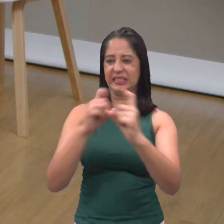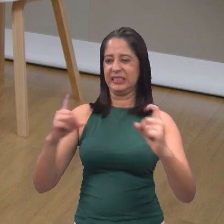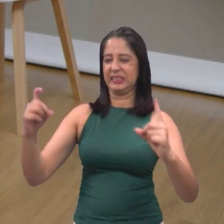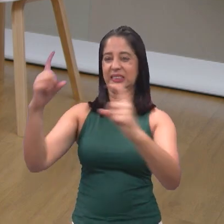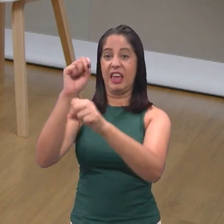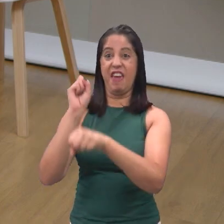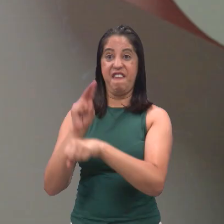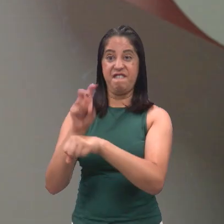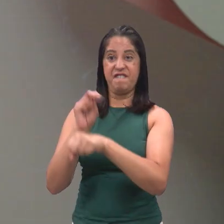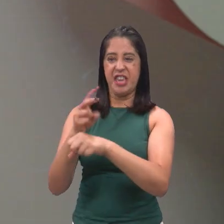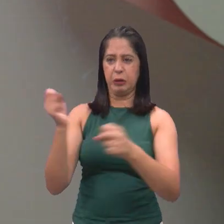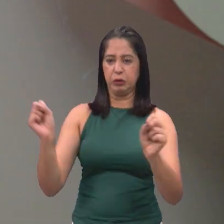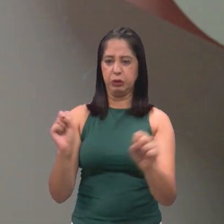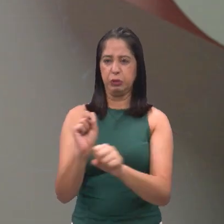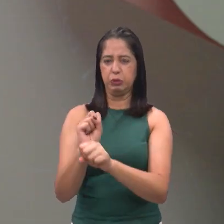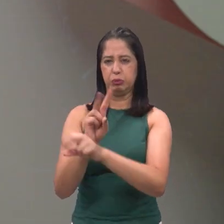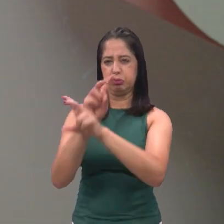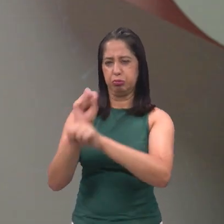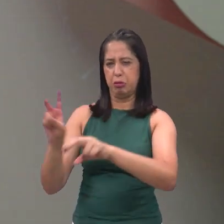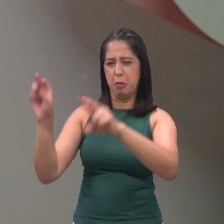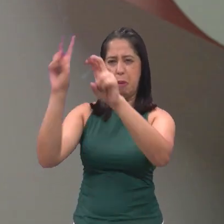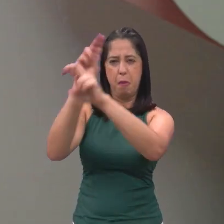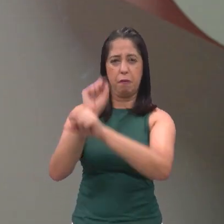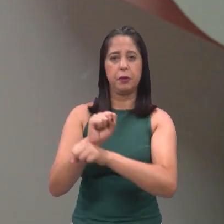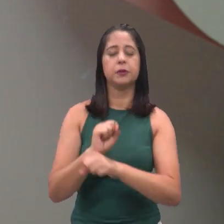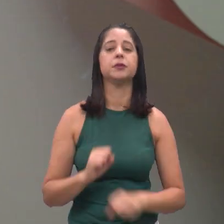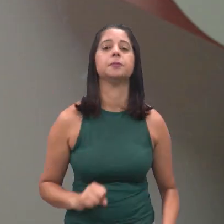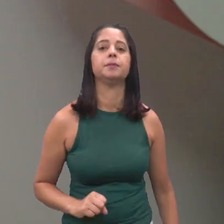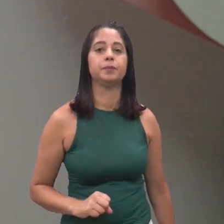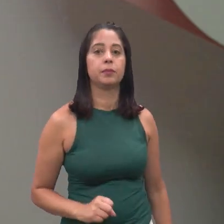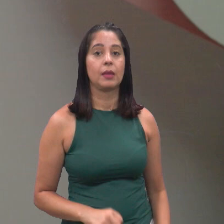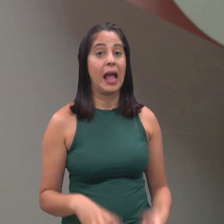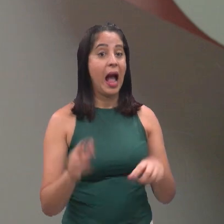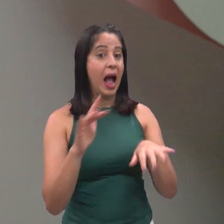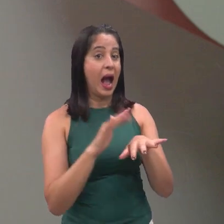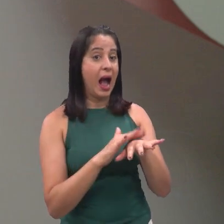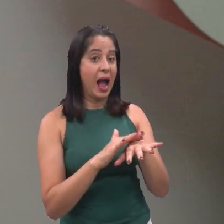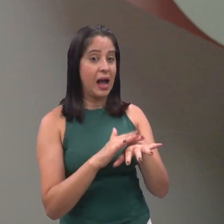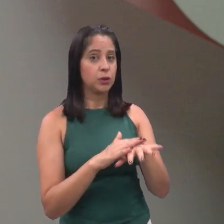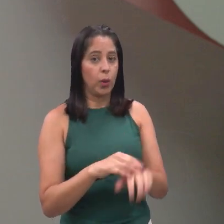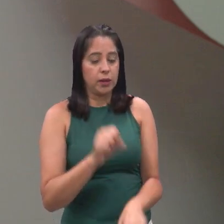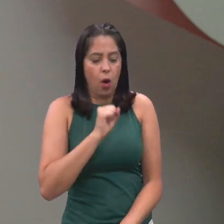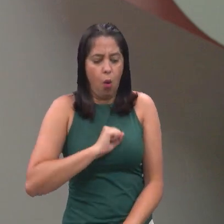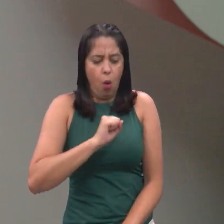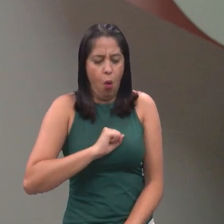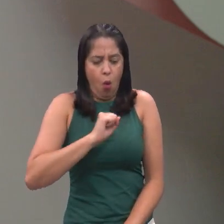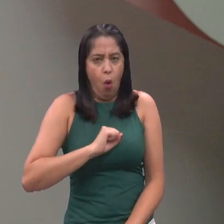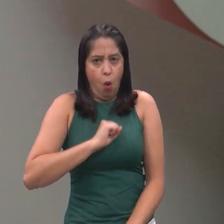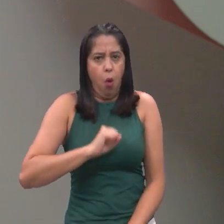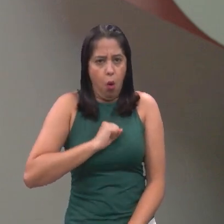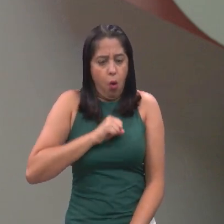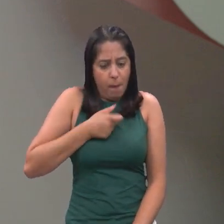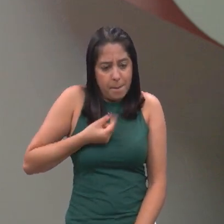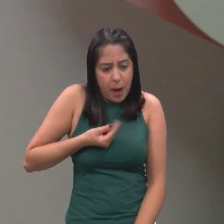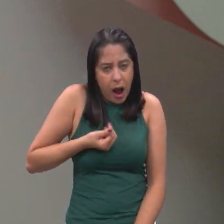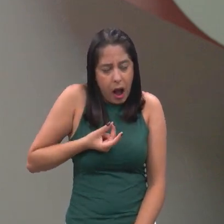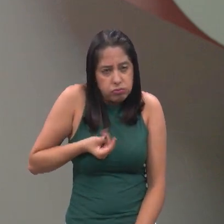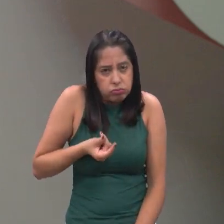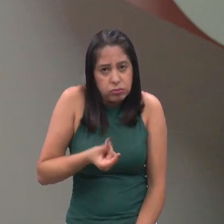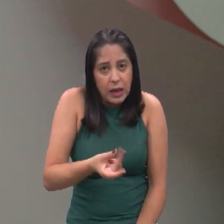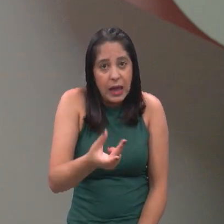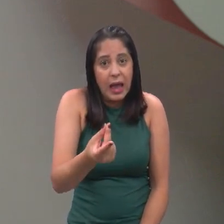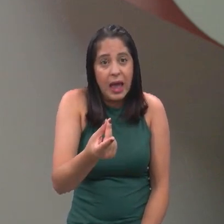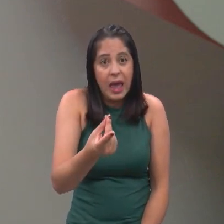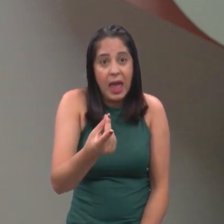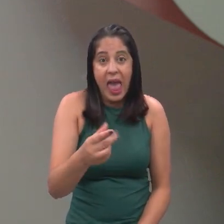valiosas. Olha só, gente, a coqueluche é uma infecção contagiosa que afeta as vias respiratórias que levam